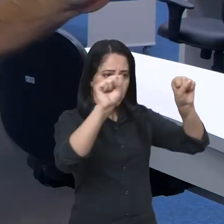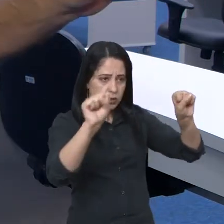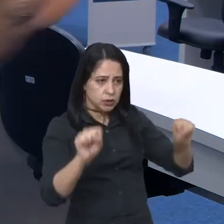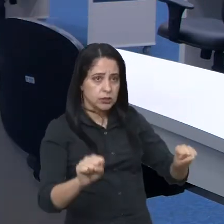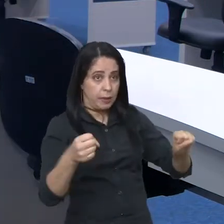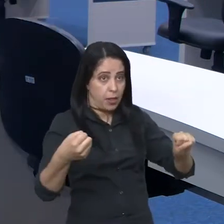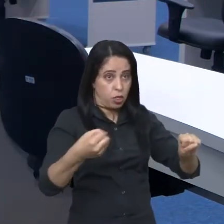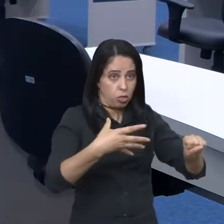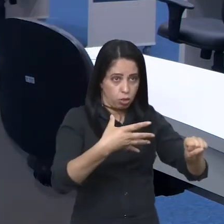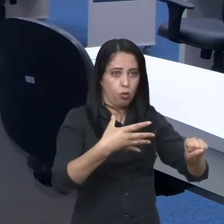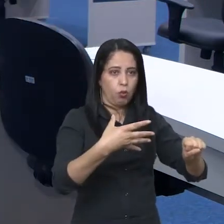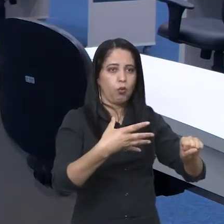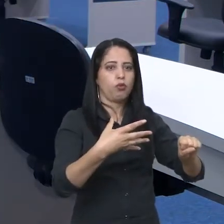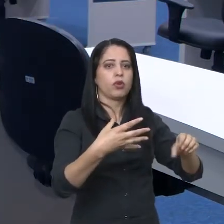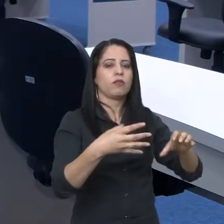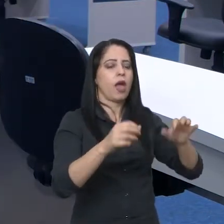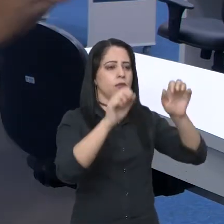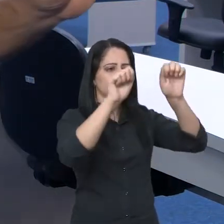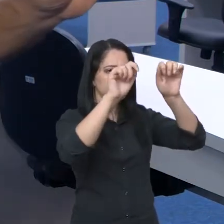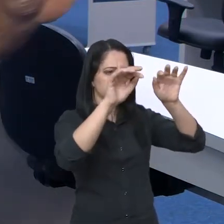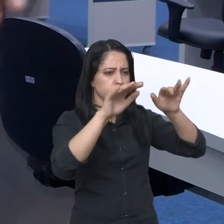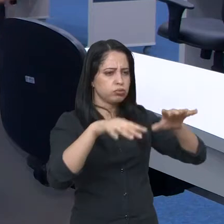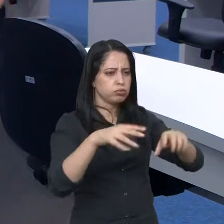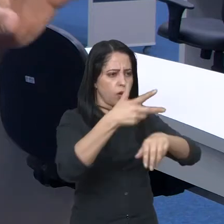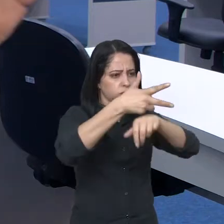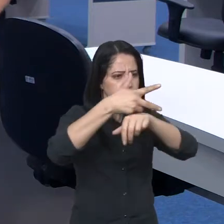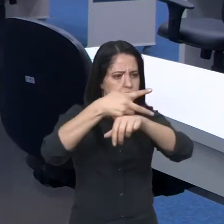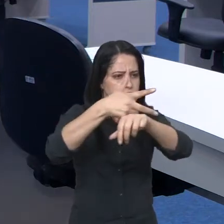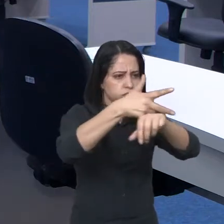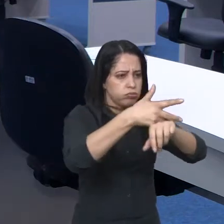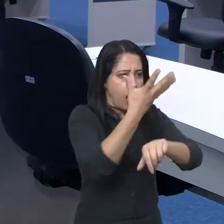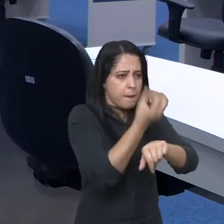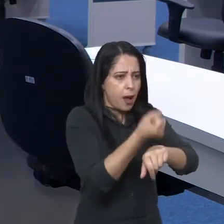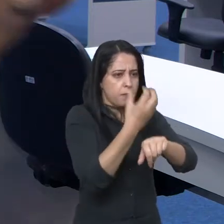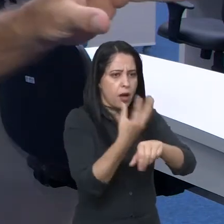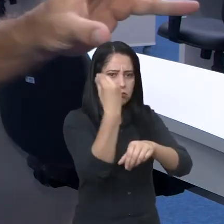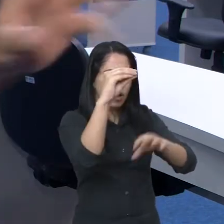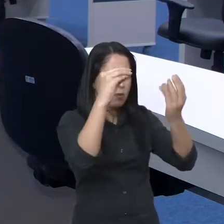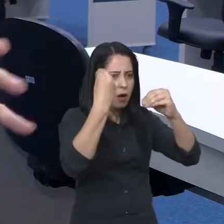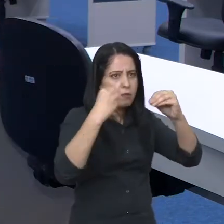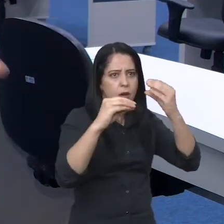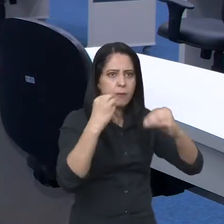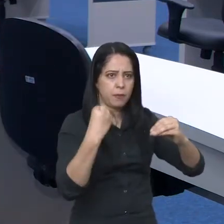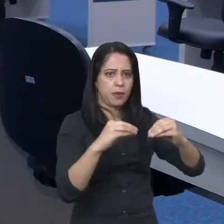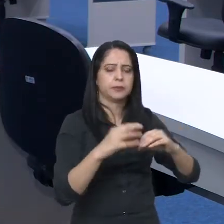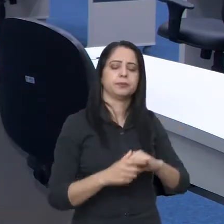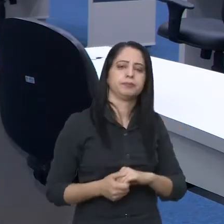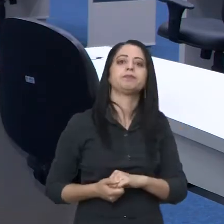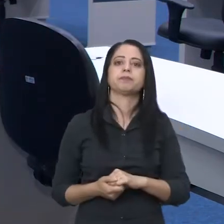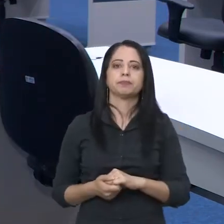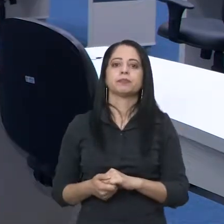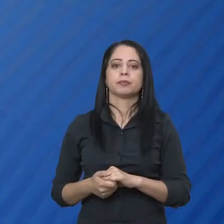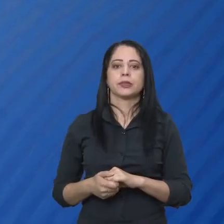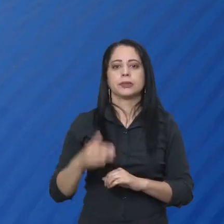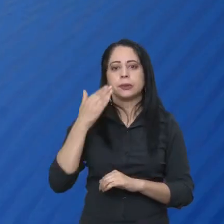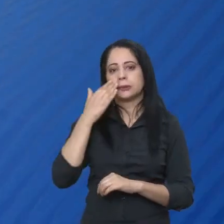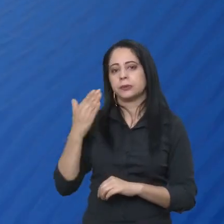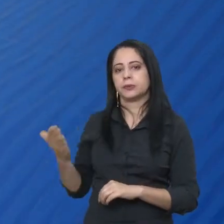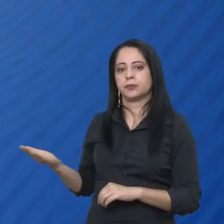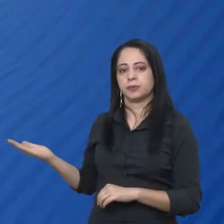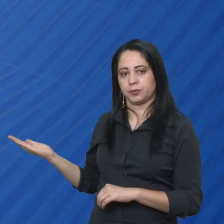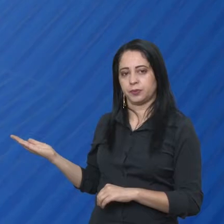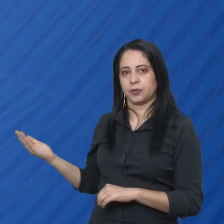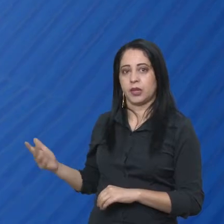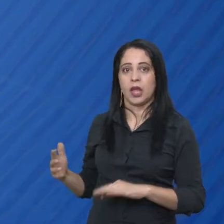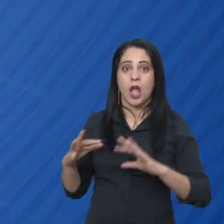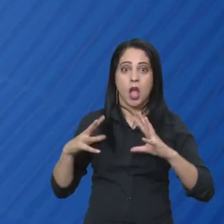novo sistema, por uma conversa prévia já, um novo sistema que vai conseguir estar monitorando todas as escolas municipais. E como